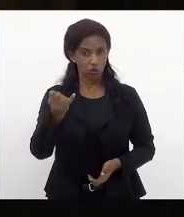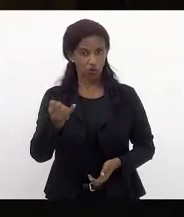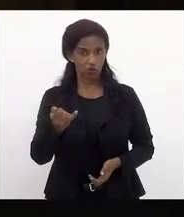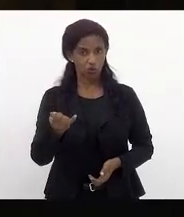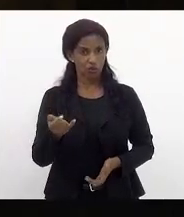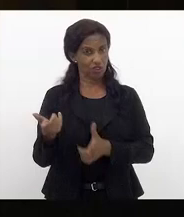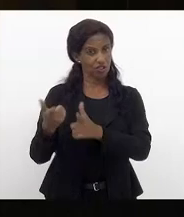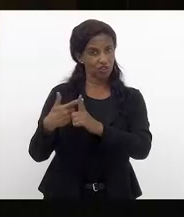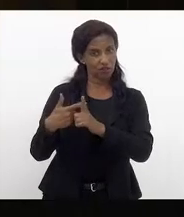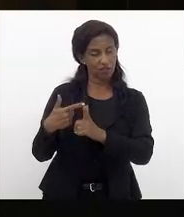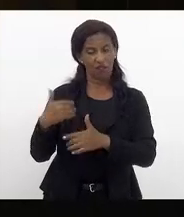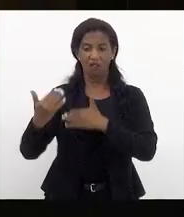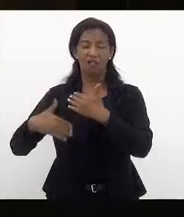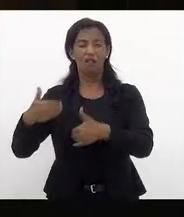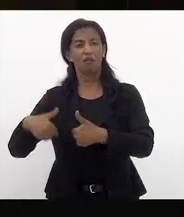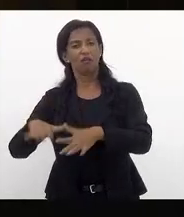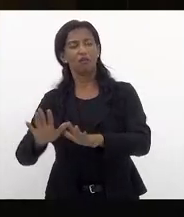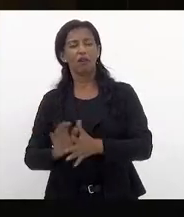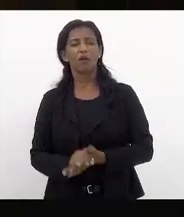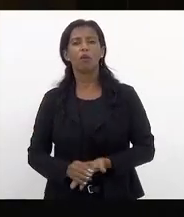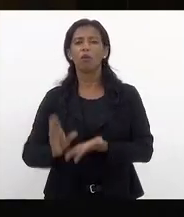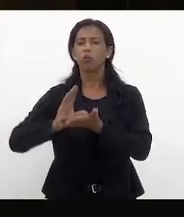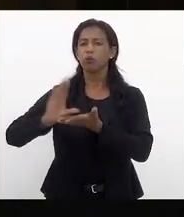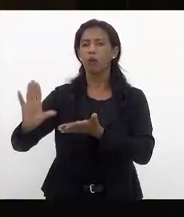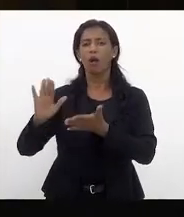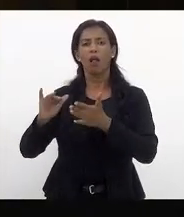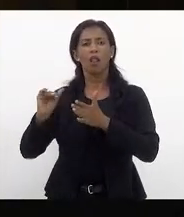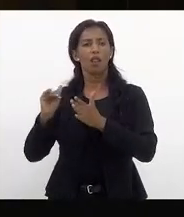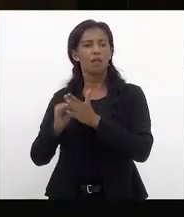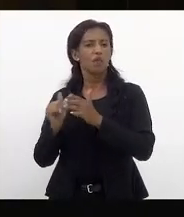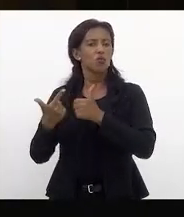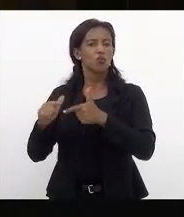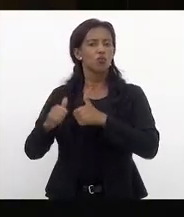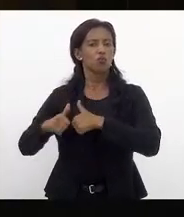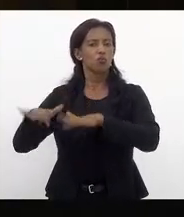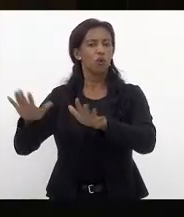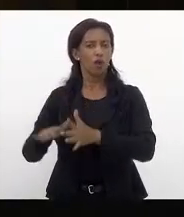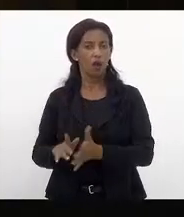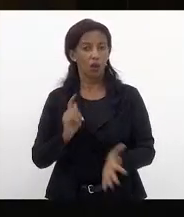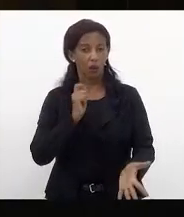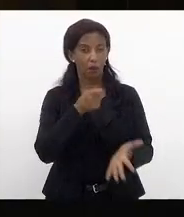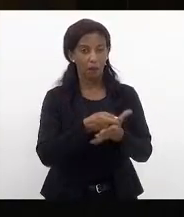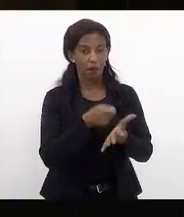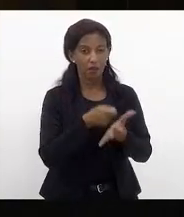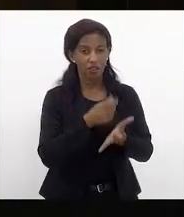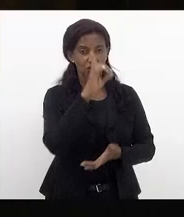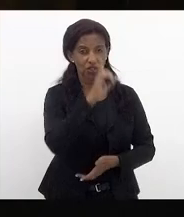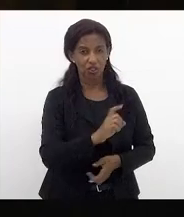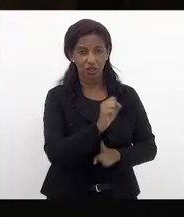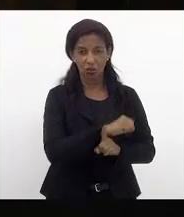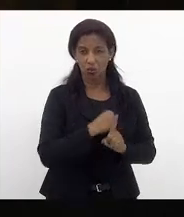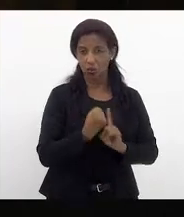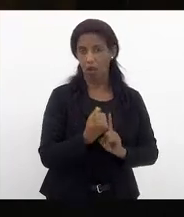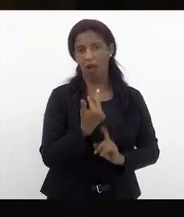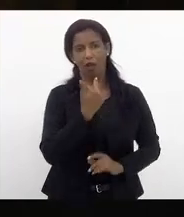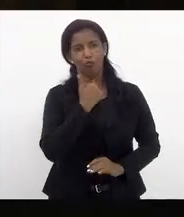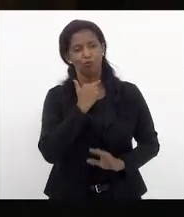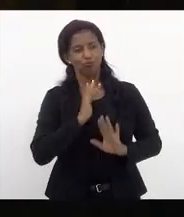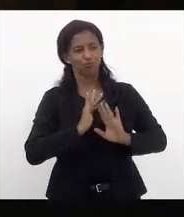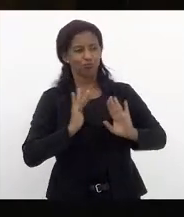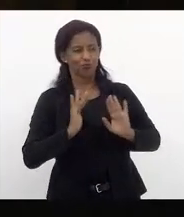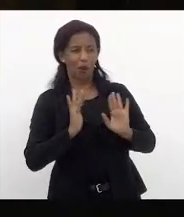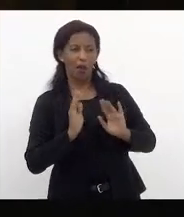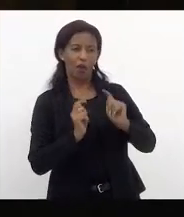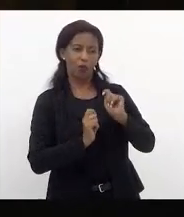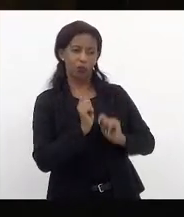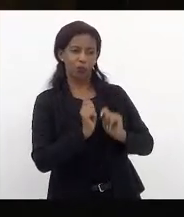dívida? Vambora. Usa o orçamento inteiro, tem limite, não. Agora, garantir direitos sociais? Ah, não, pera lá.